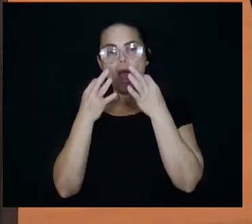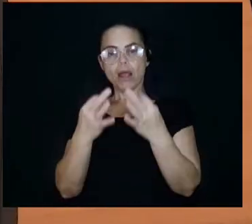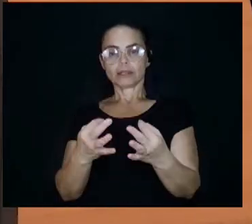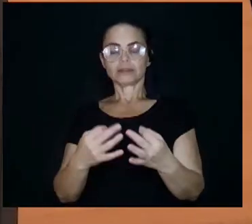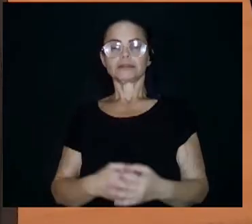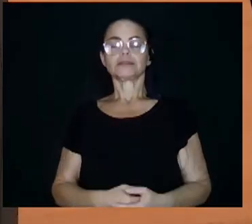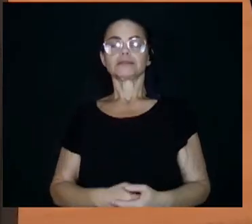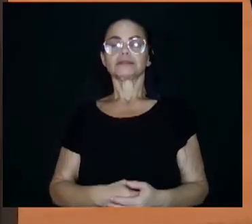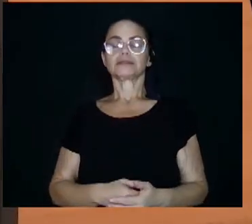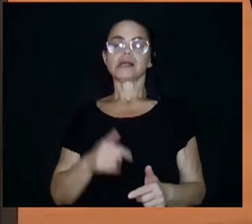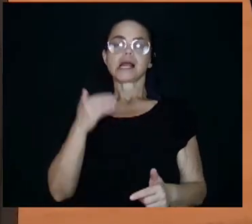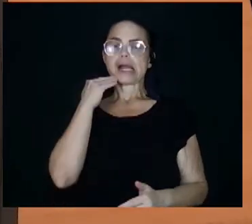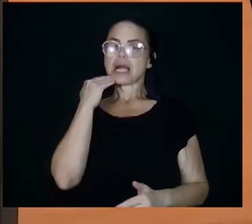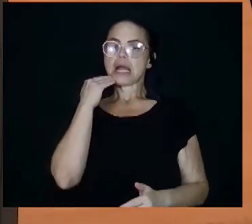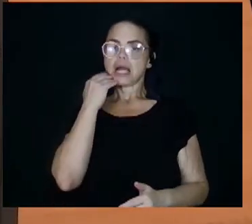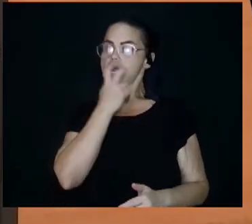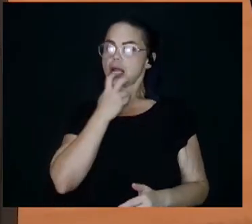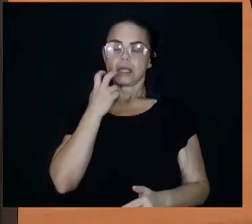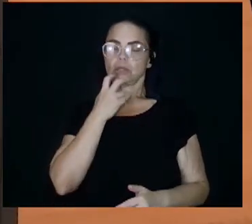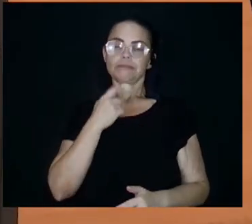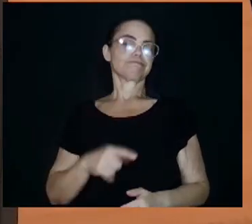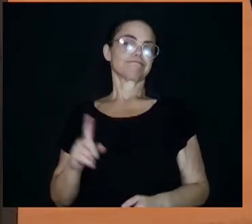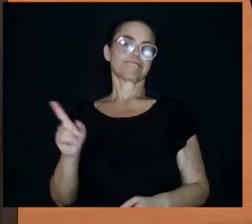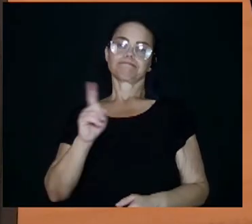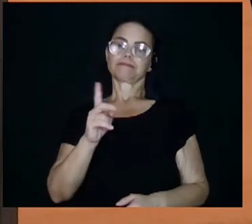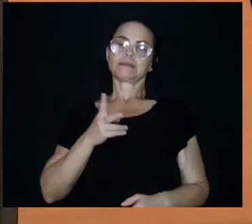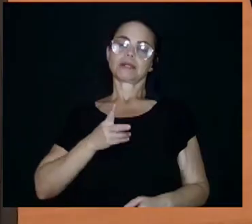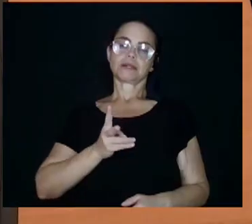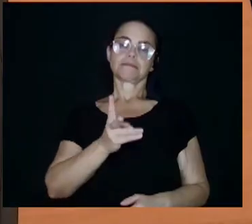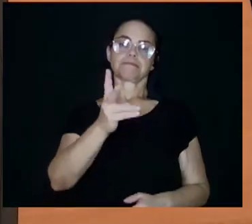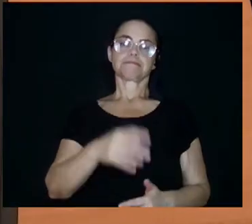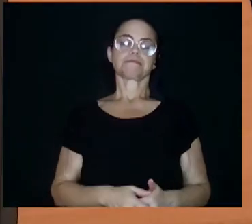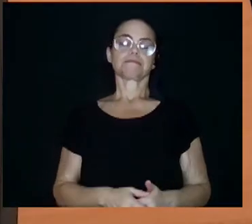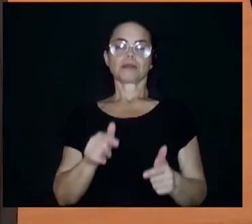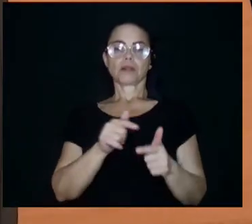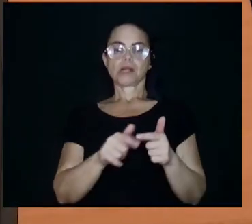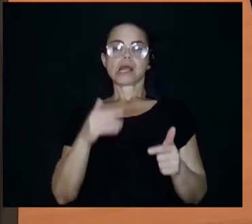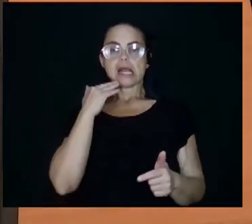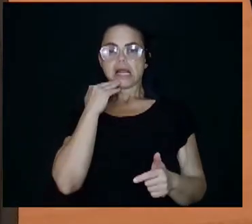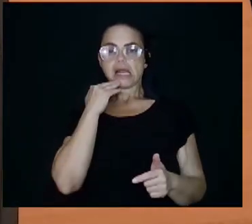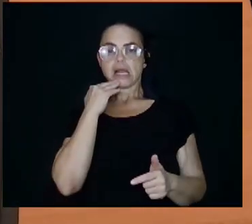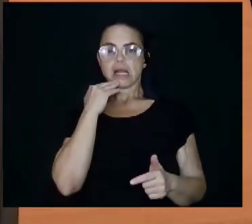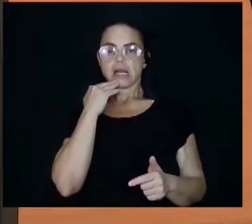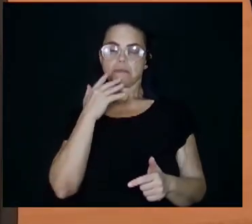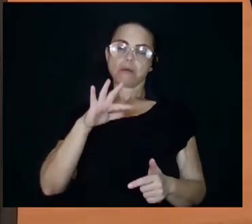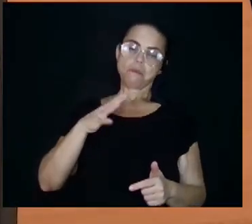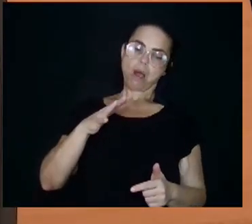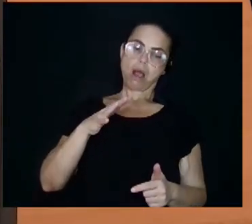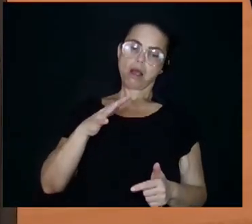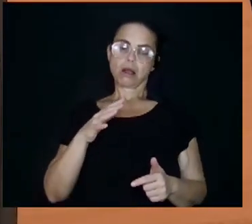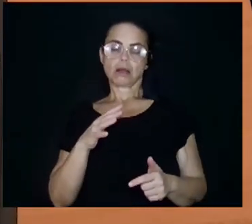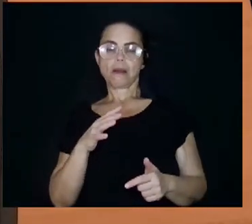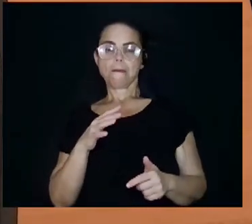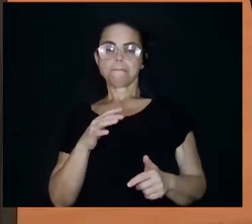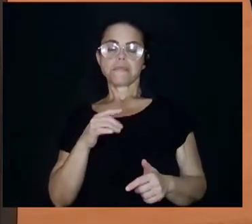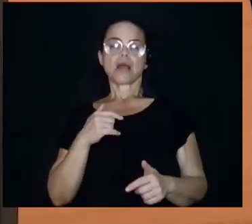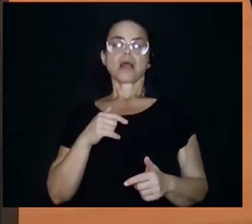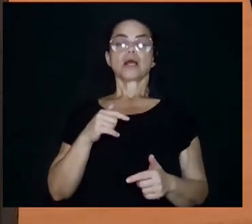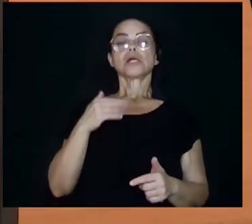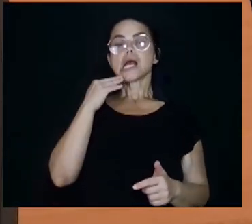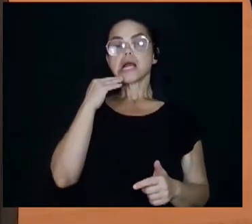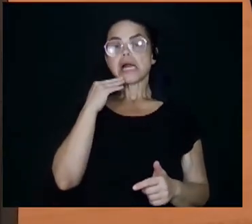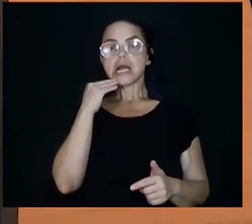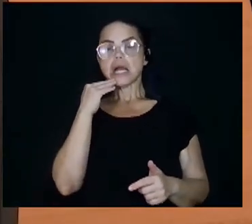gagueja sempre. A gente sabe que quem gagueja pode gaguejar mais ou menos em algum lugar, ou mais ou menos com alguma